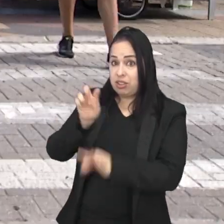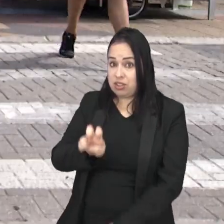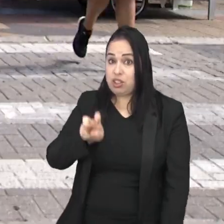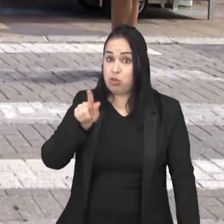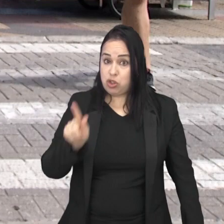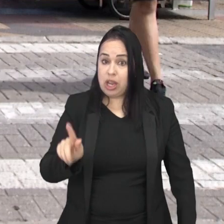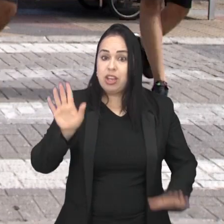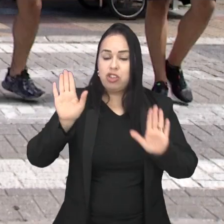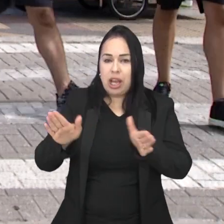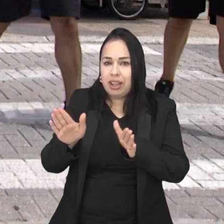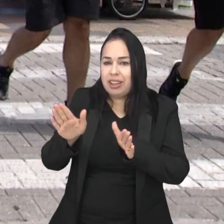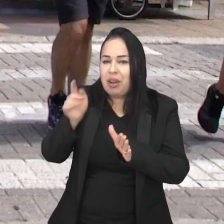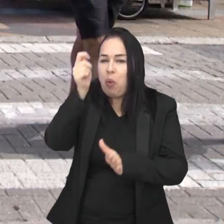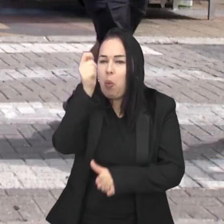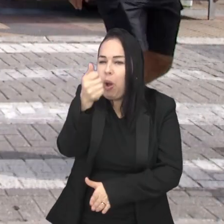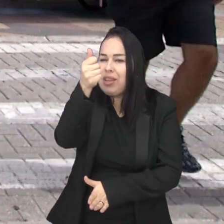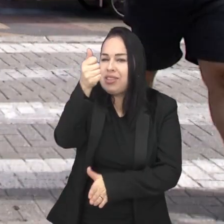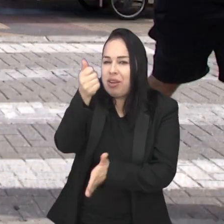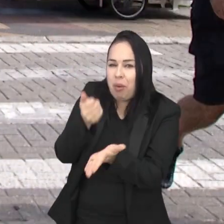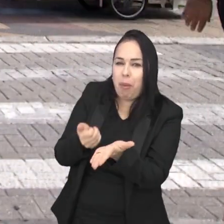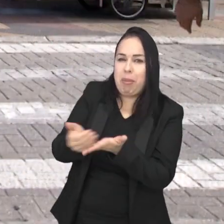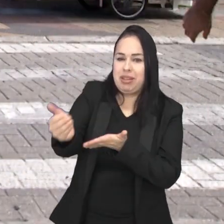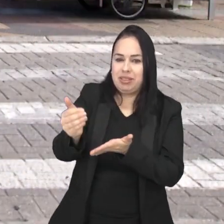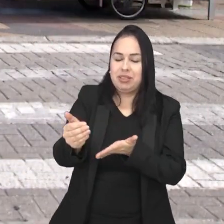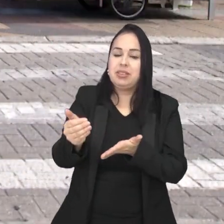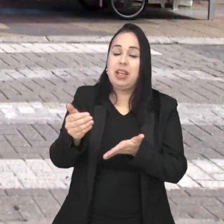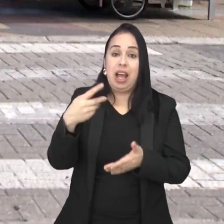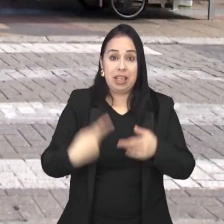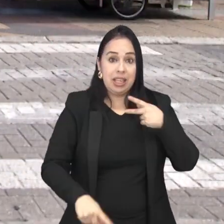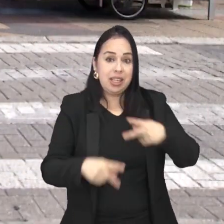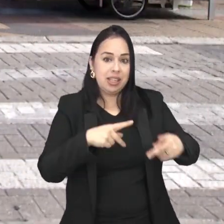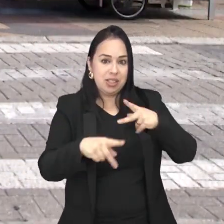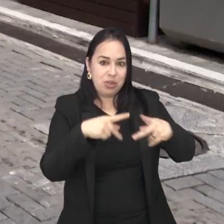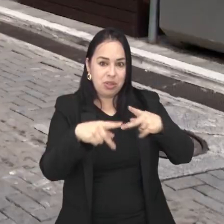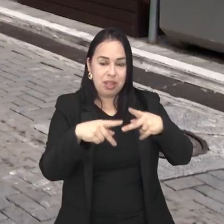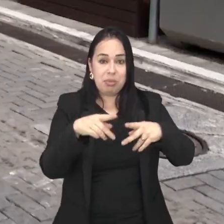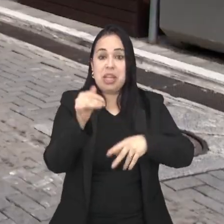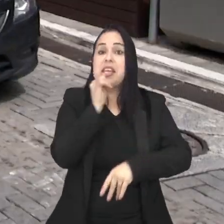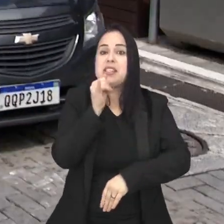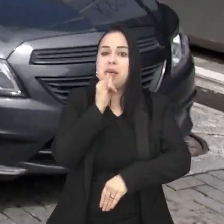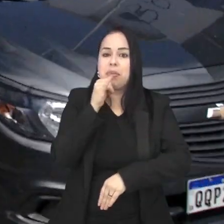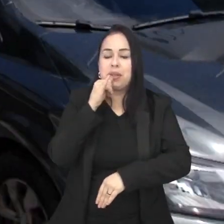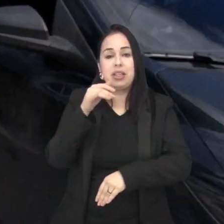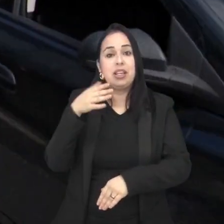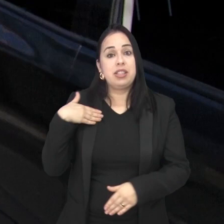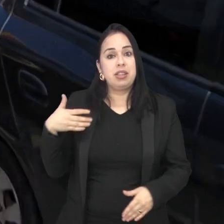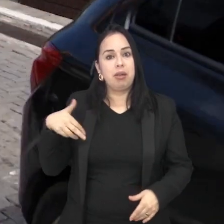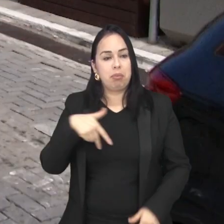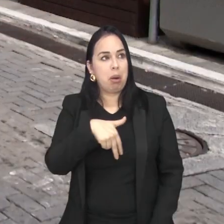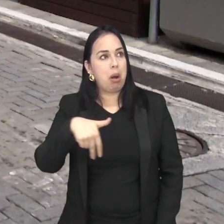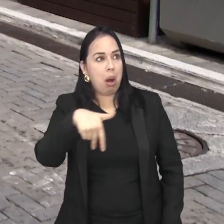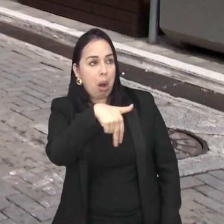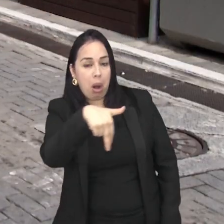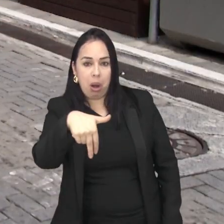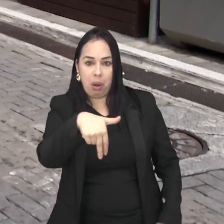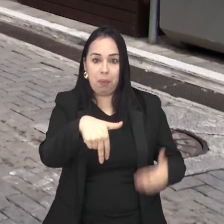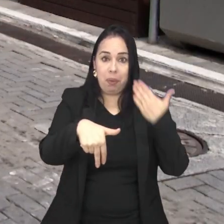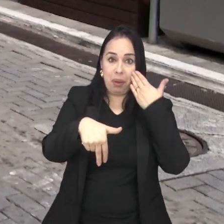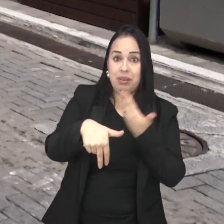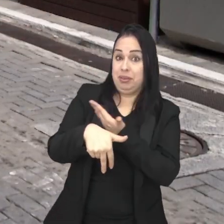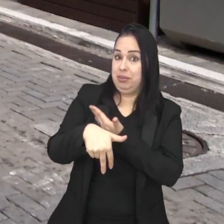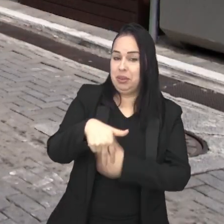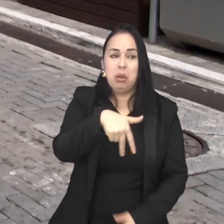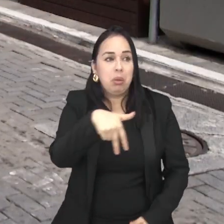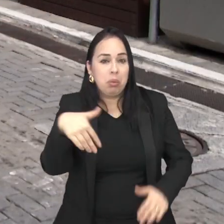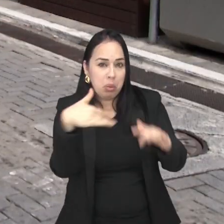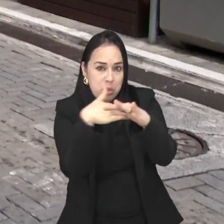mas a tecnologia 5G já está mais perto do que nós imaginamos. Em São José dos Campos, por exemplo, se você está na